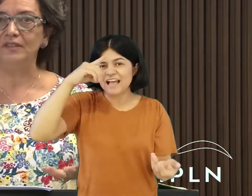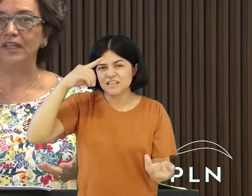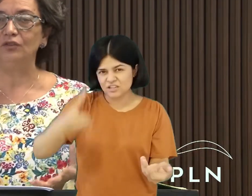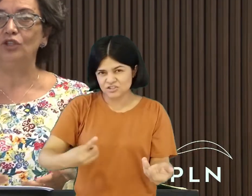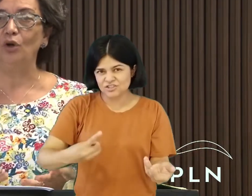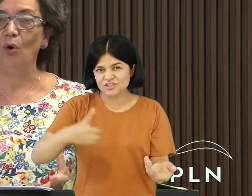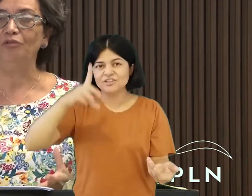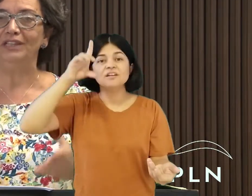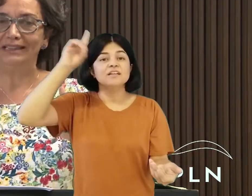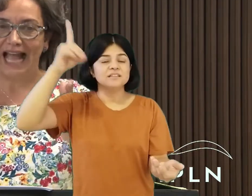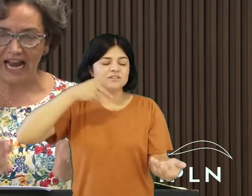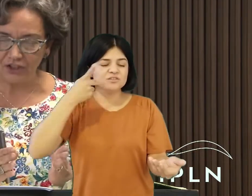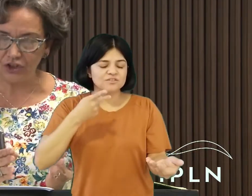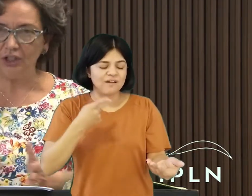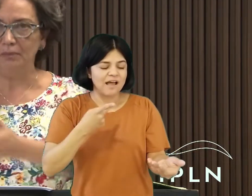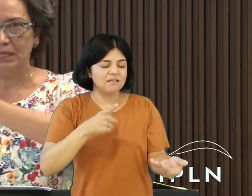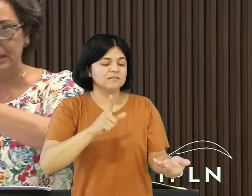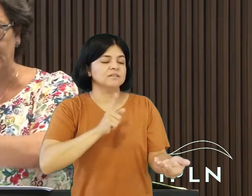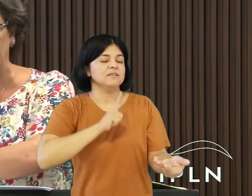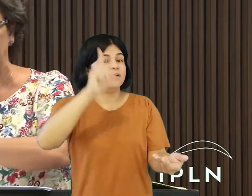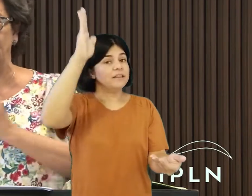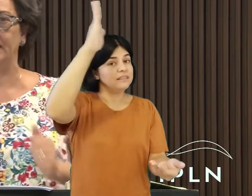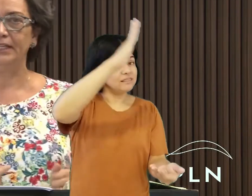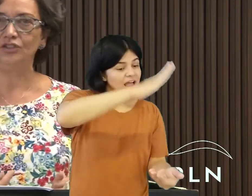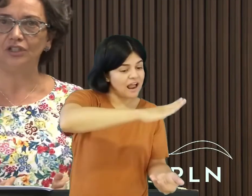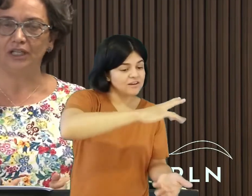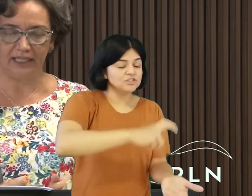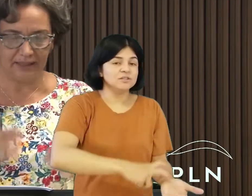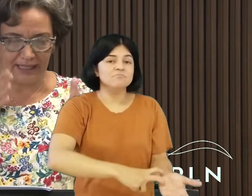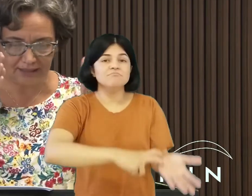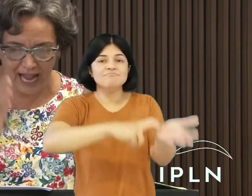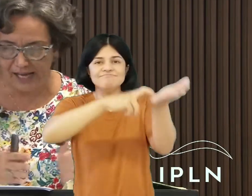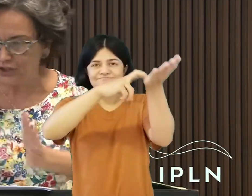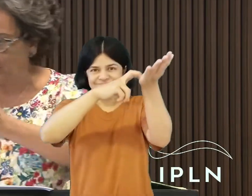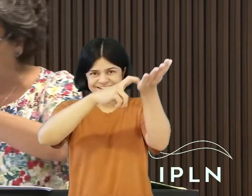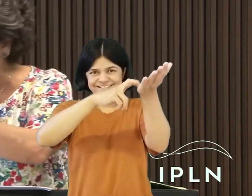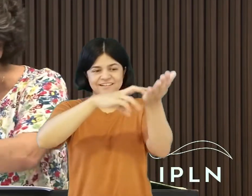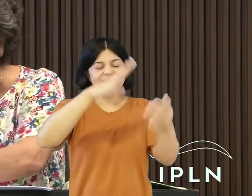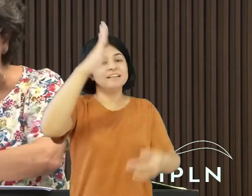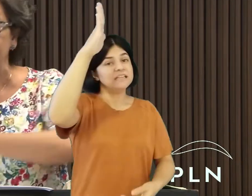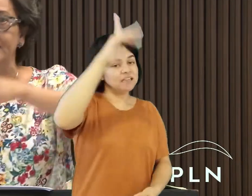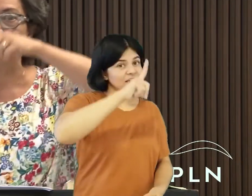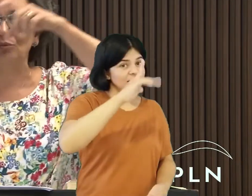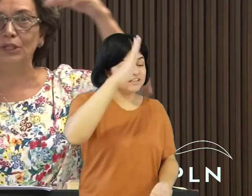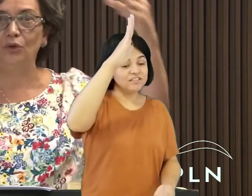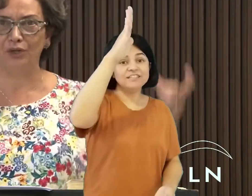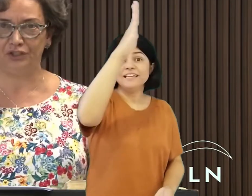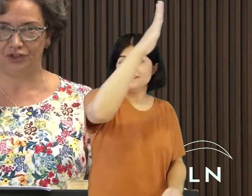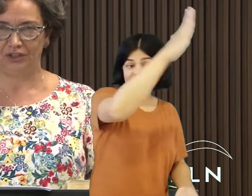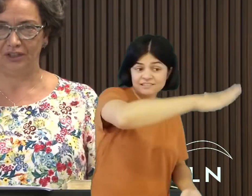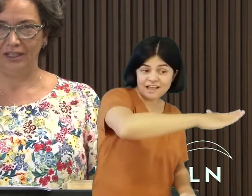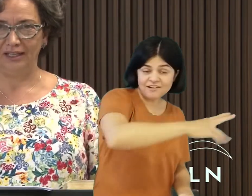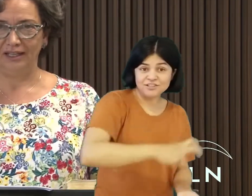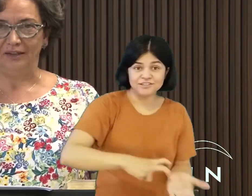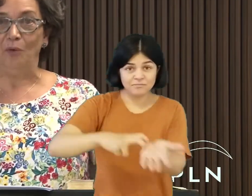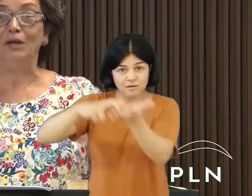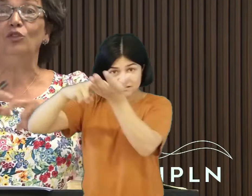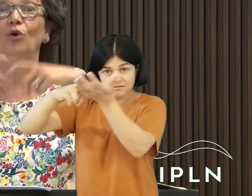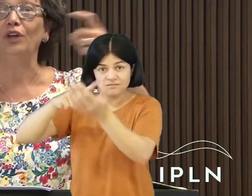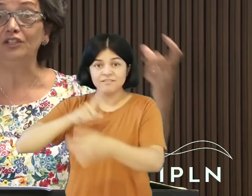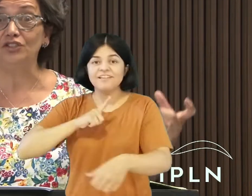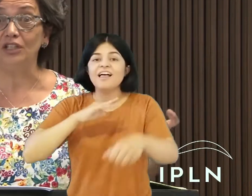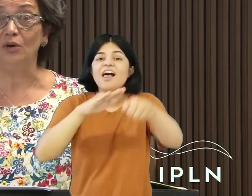narrativa dizendo que houve tarde e manhã naquele dia. Entre a tarde e a manhã existe uma noite.